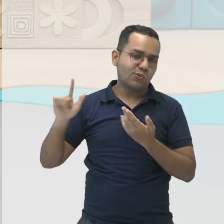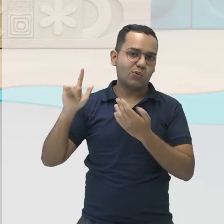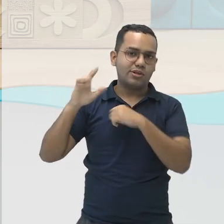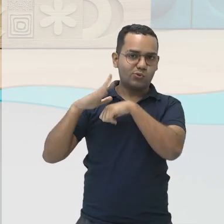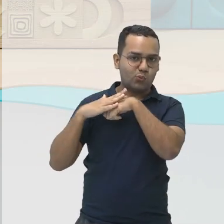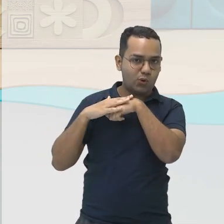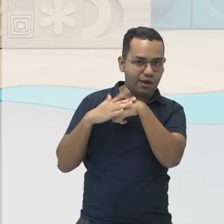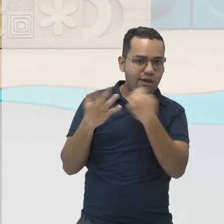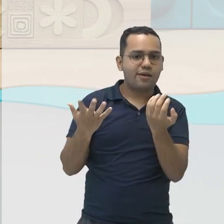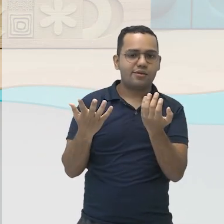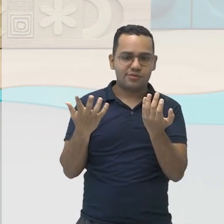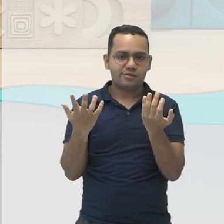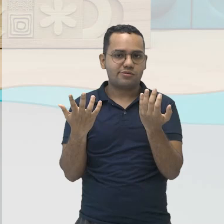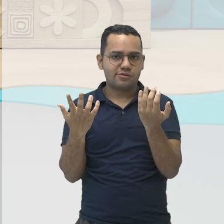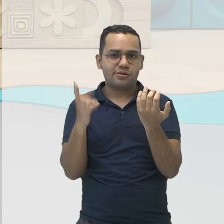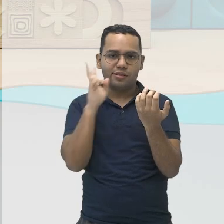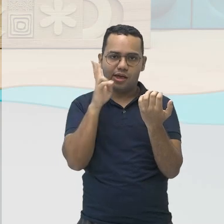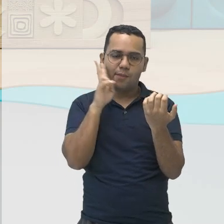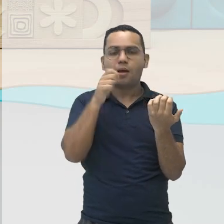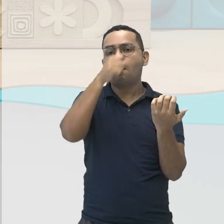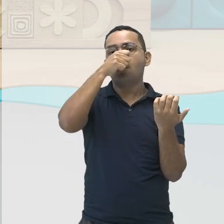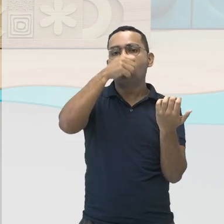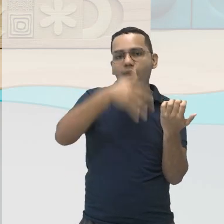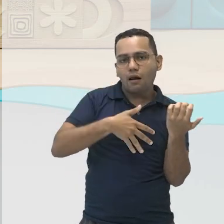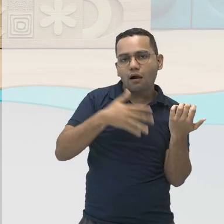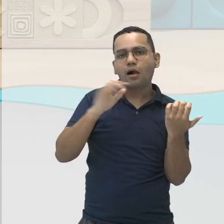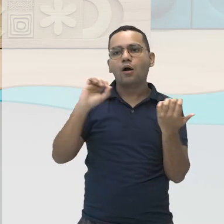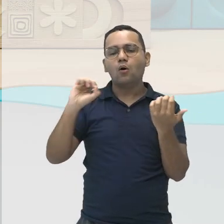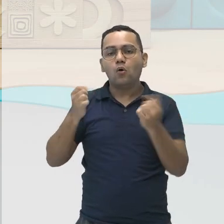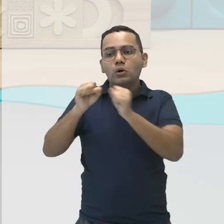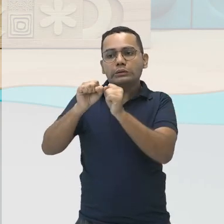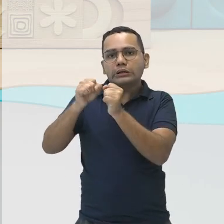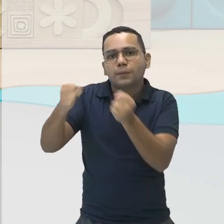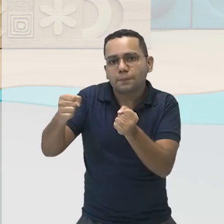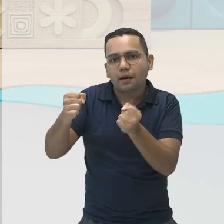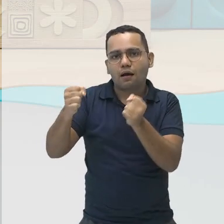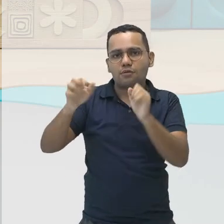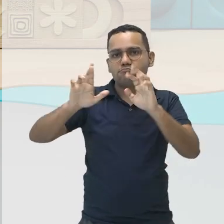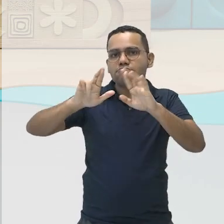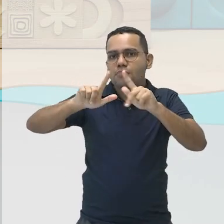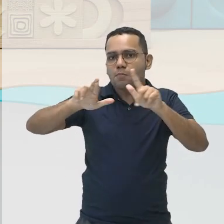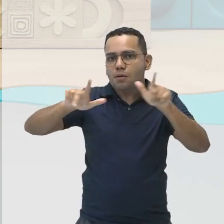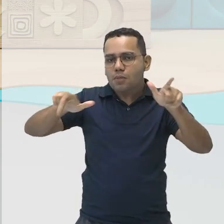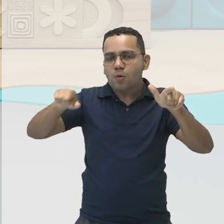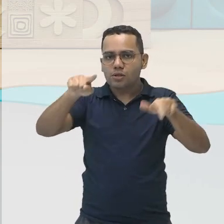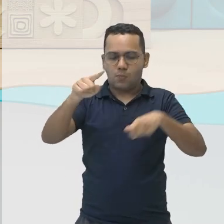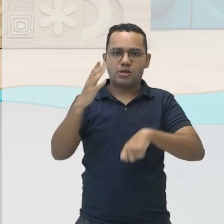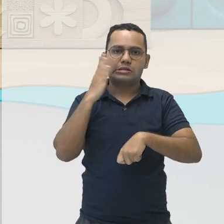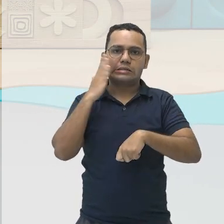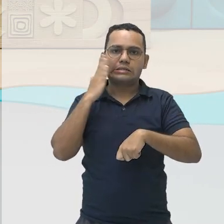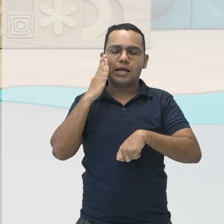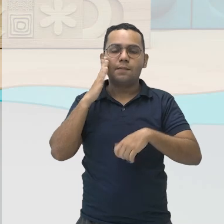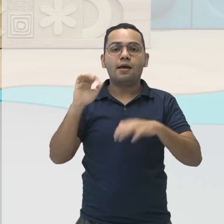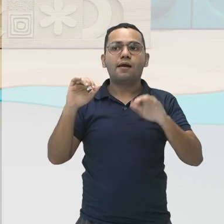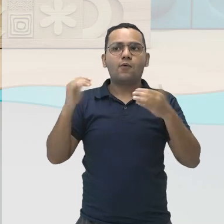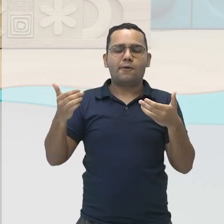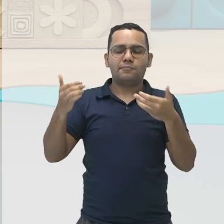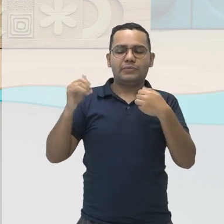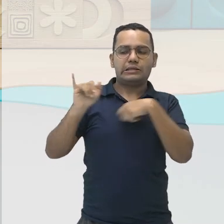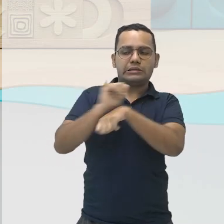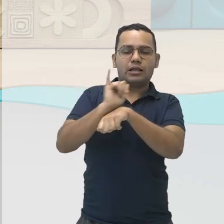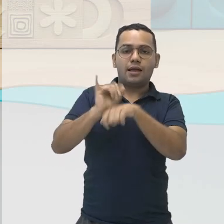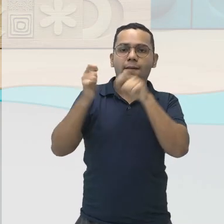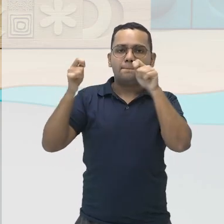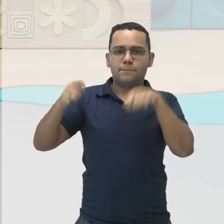como sangramento nasal, ou como uma fratura, Então, são essas ações que você precisa tomar de imediato para